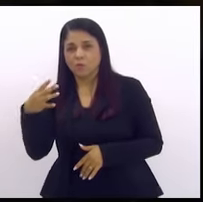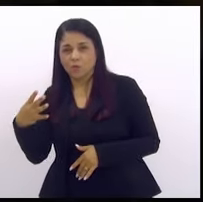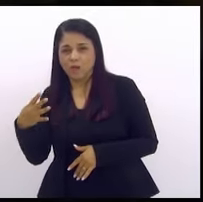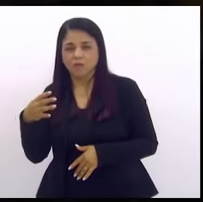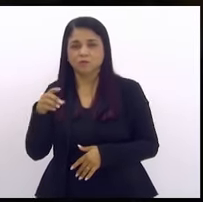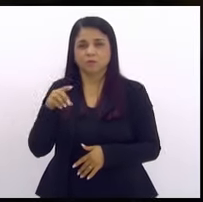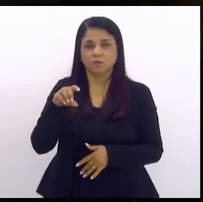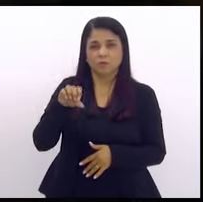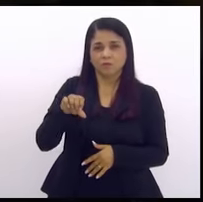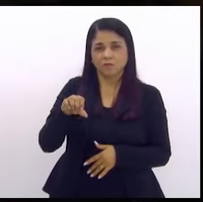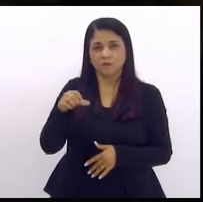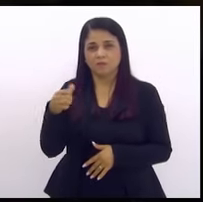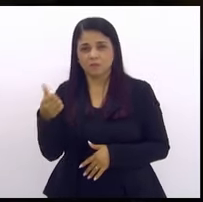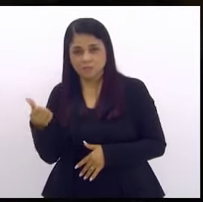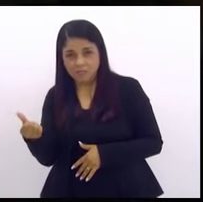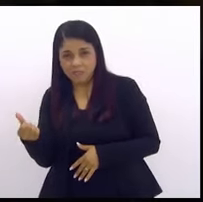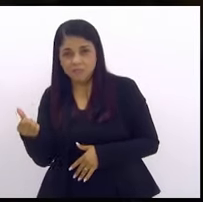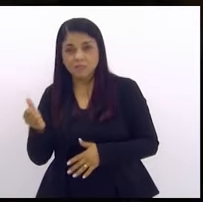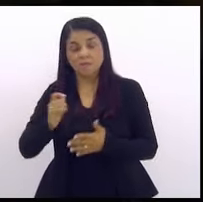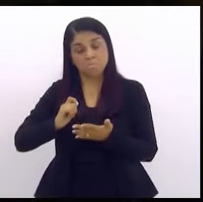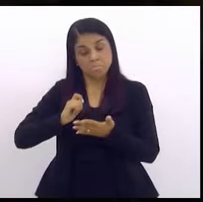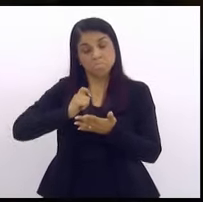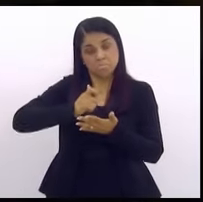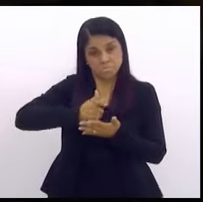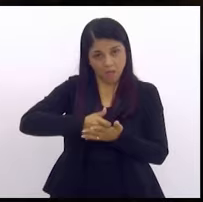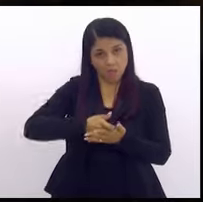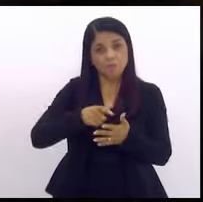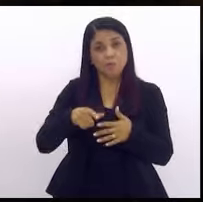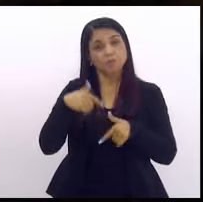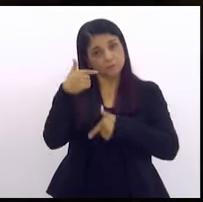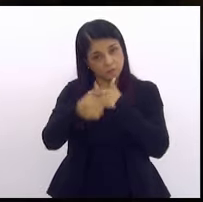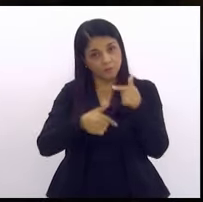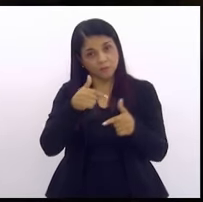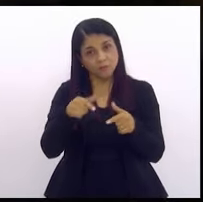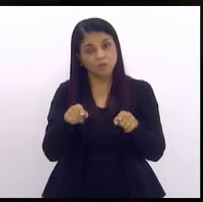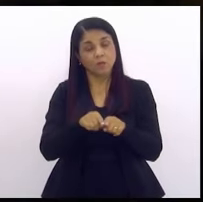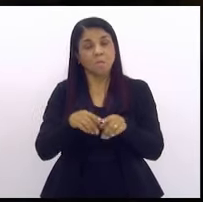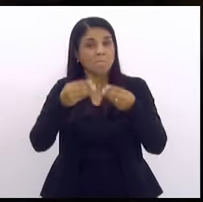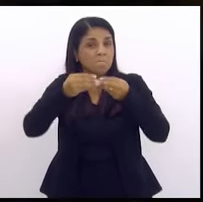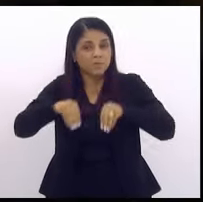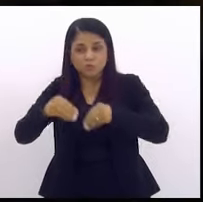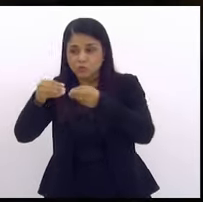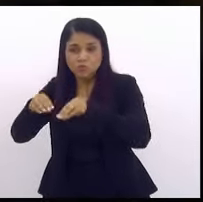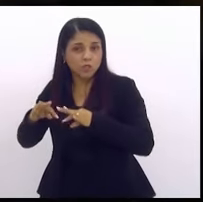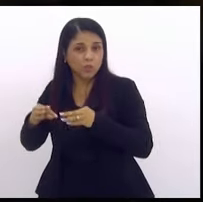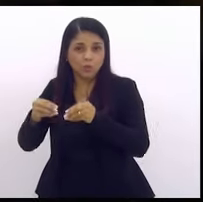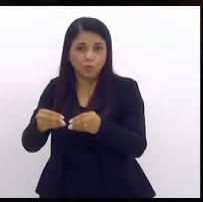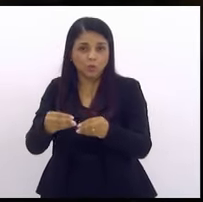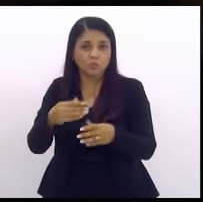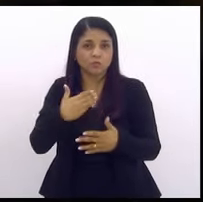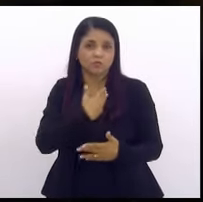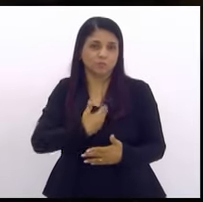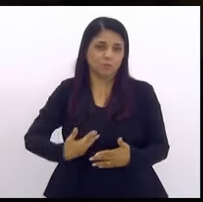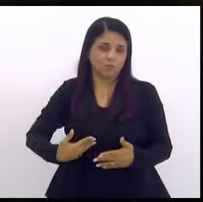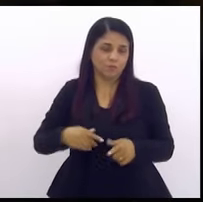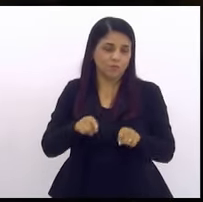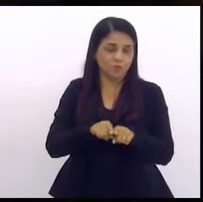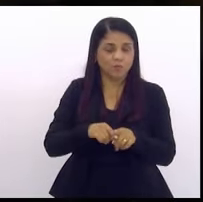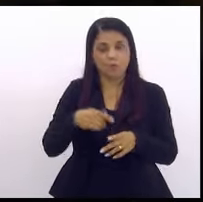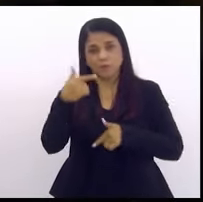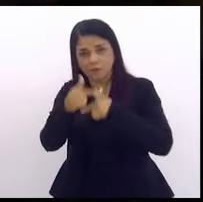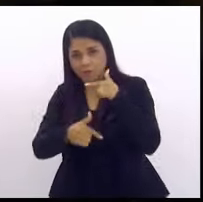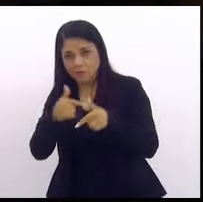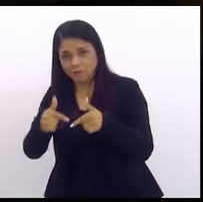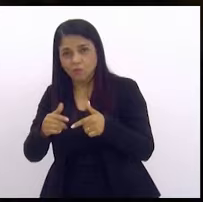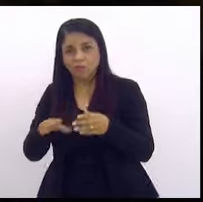pelo empregador. Então prejudica o trabalhador, prejudica o gerador de emprego, prejudica o poder público, tem que botar dinheiro para